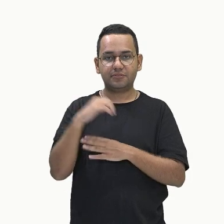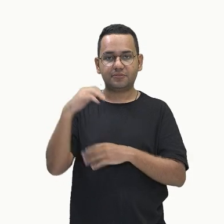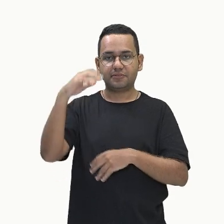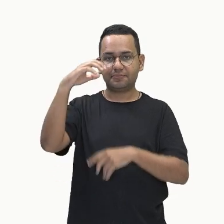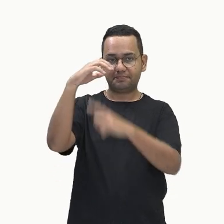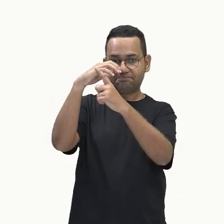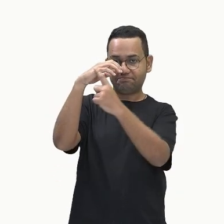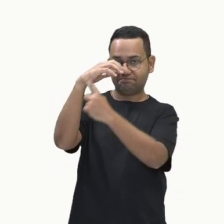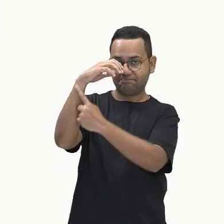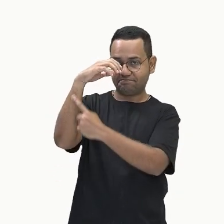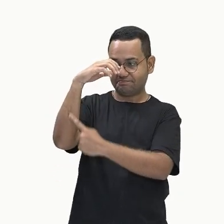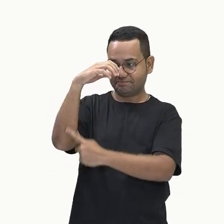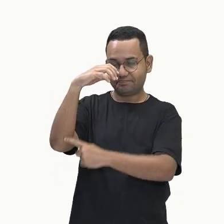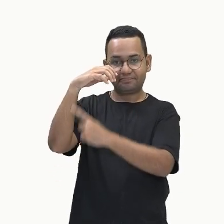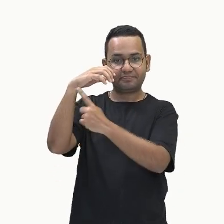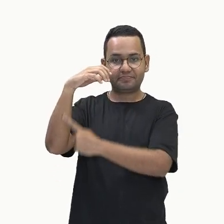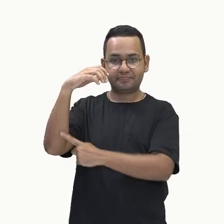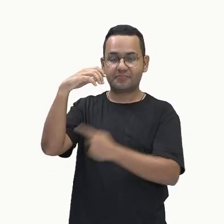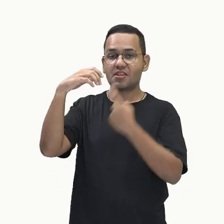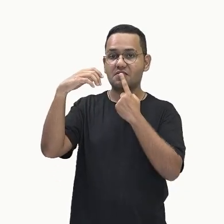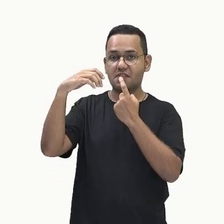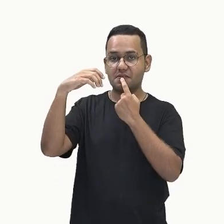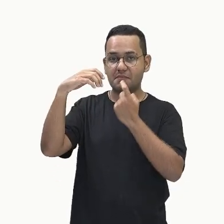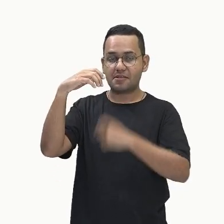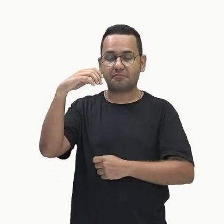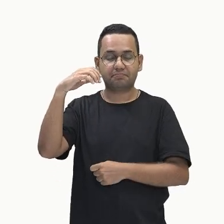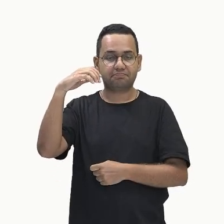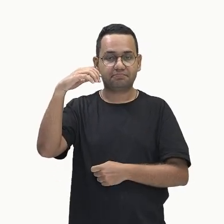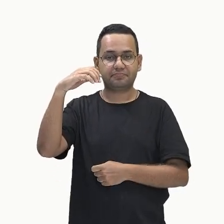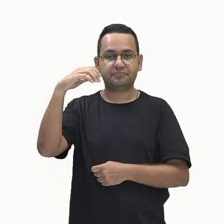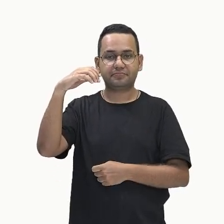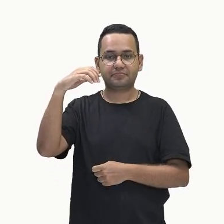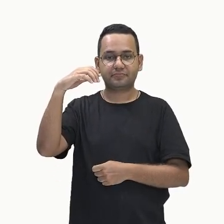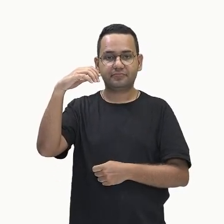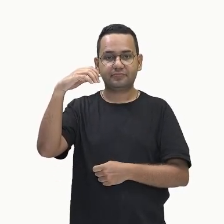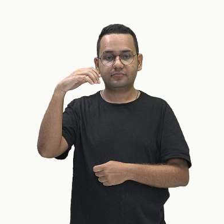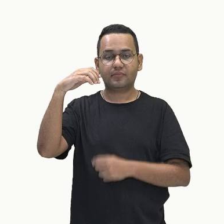espinhal é quem vai trazer